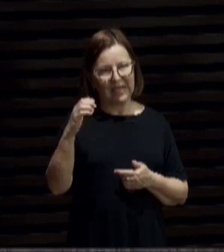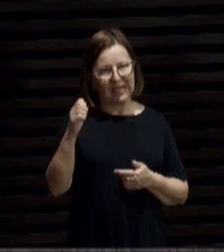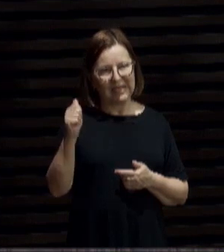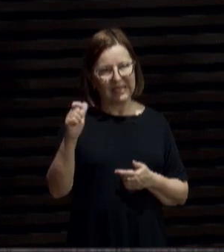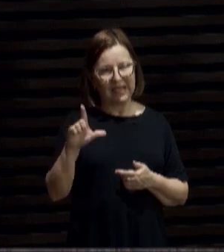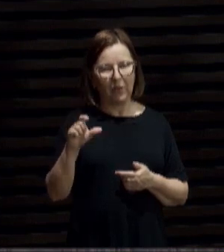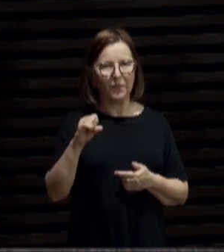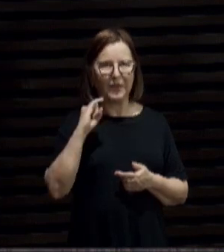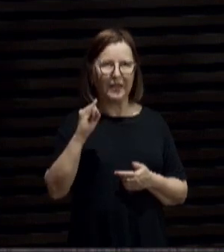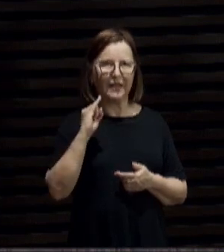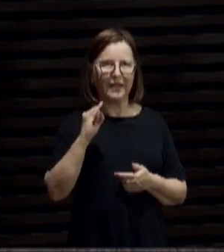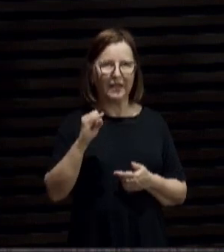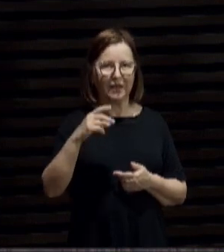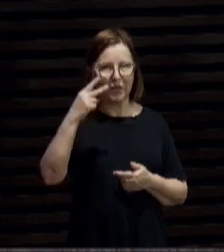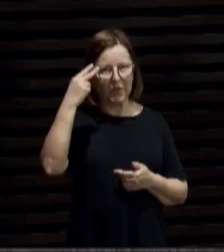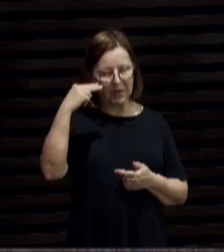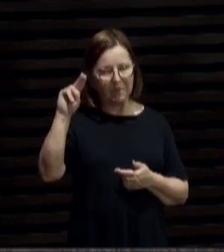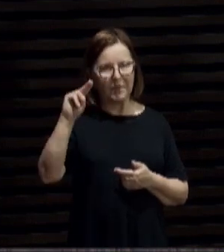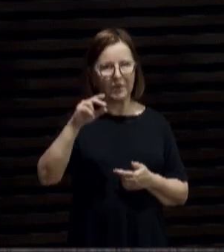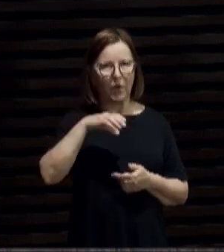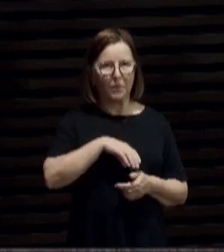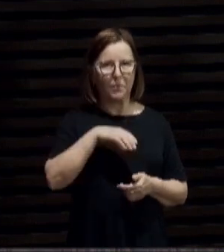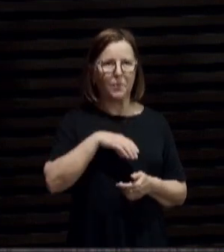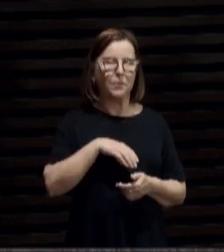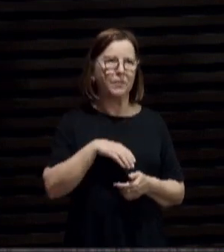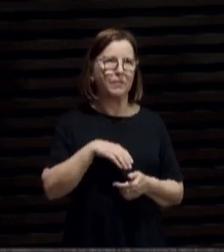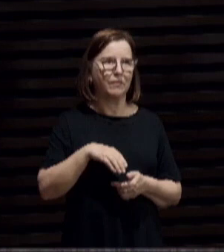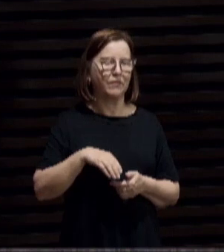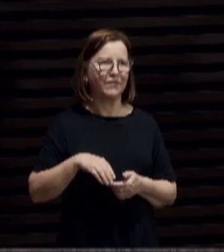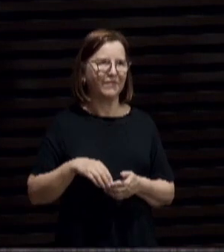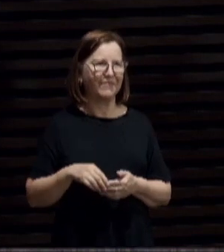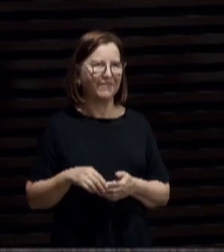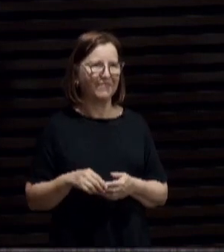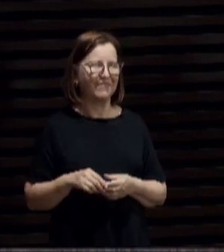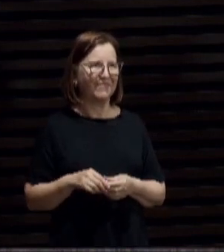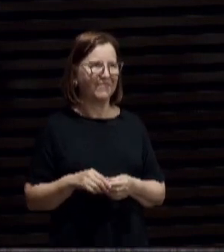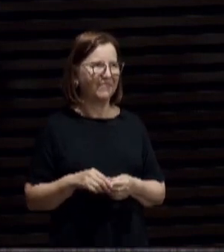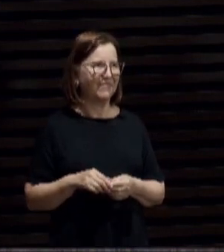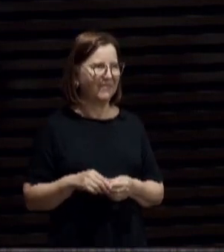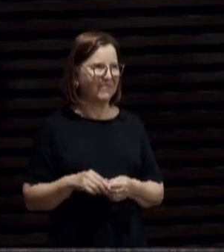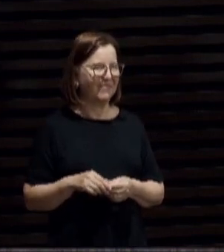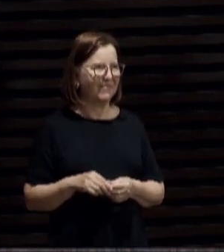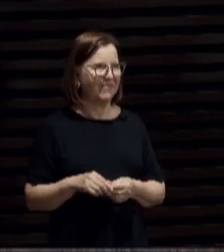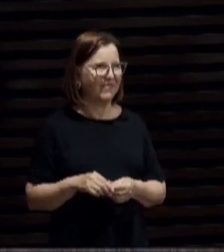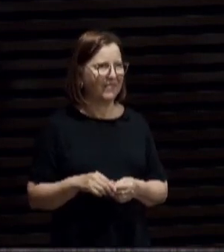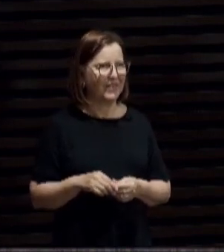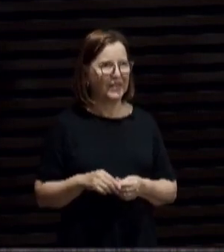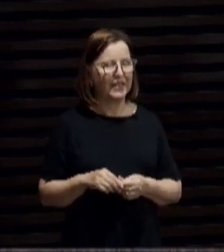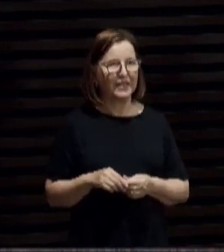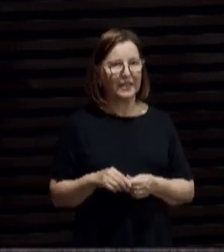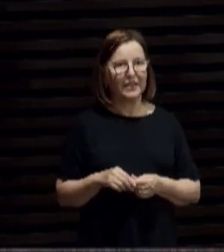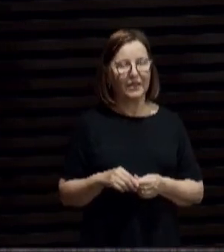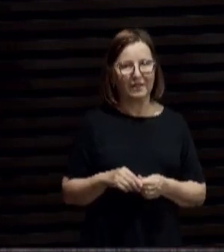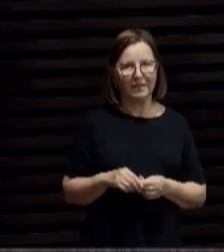o português. Quem é mais professor de português aí para dizer que do latim saiu? Então, de